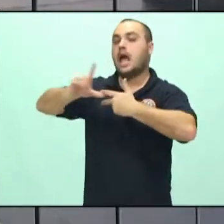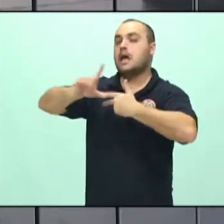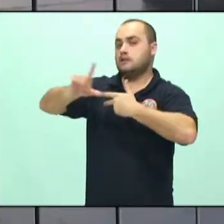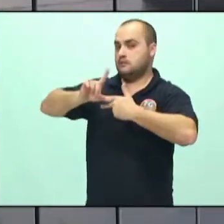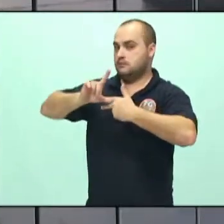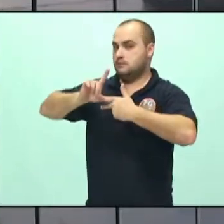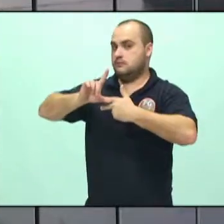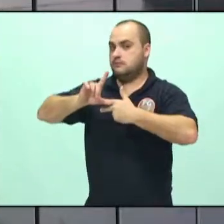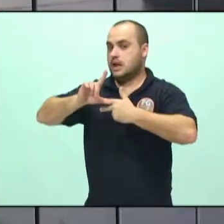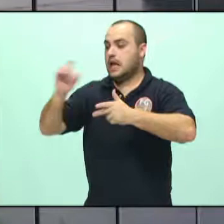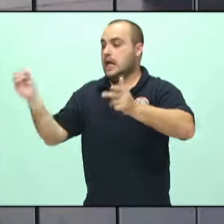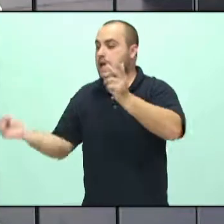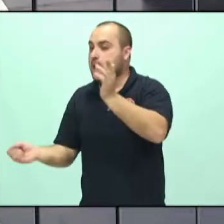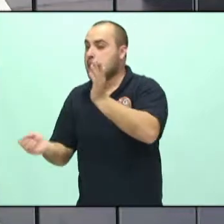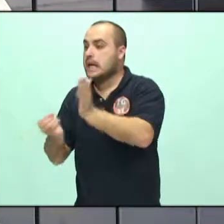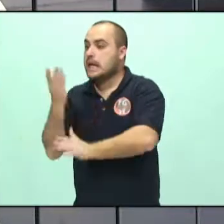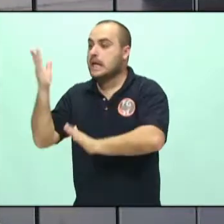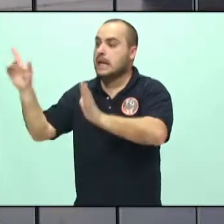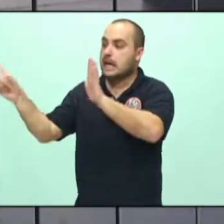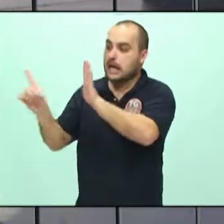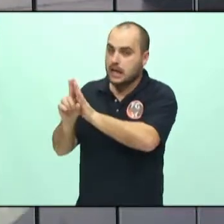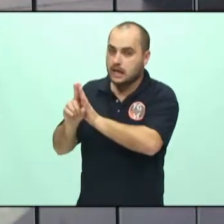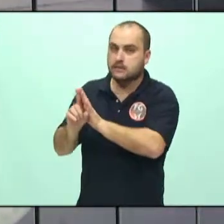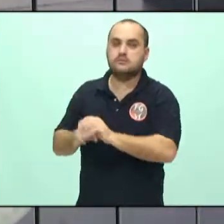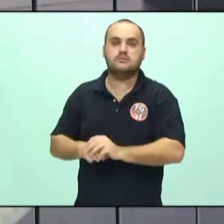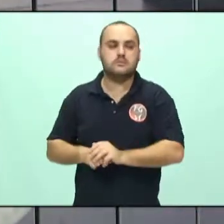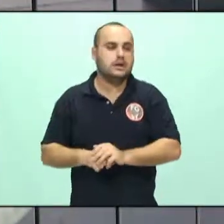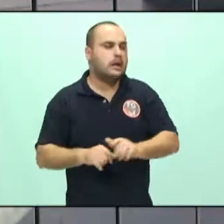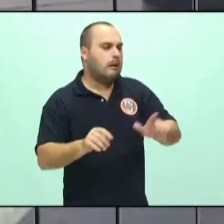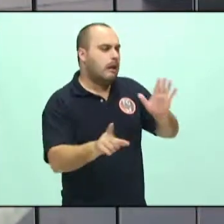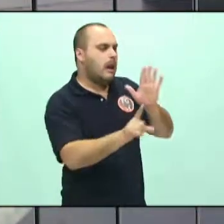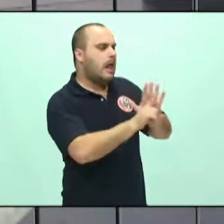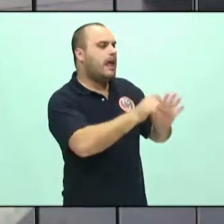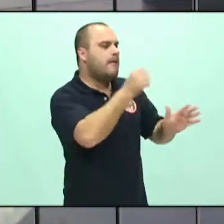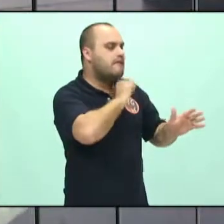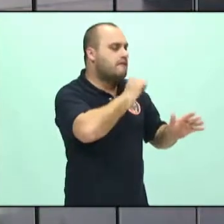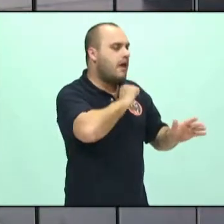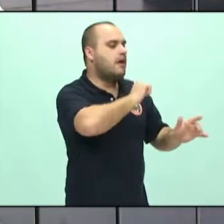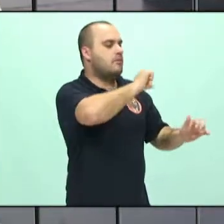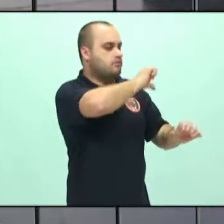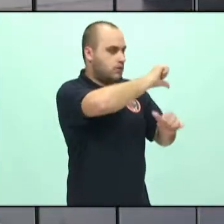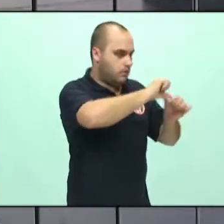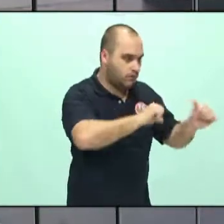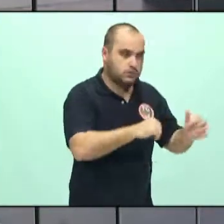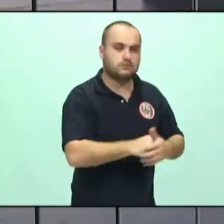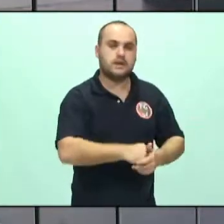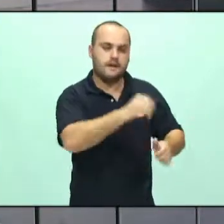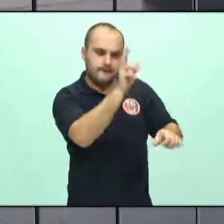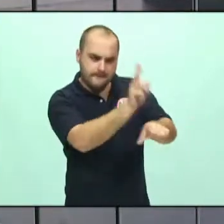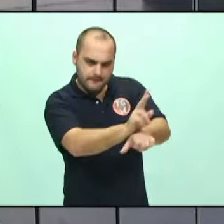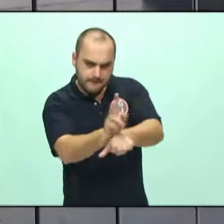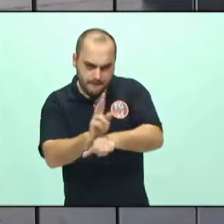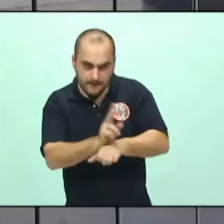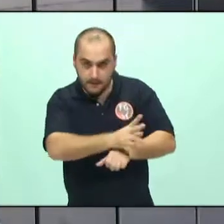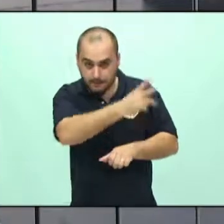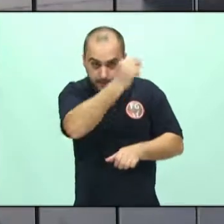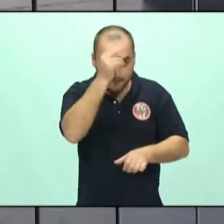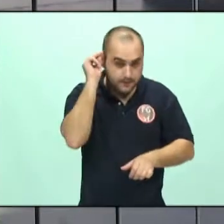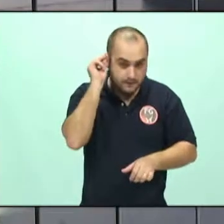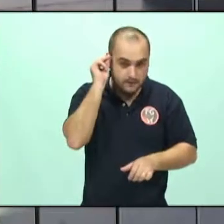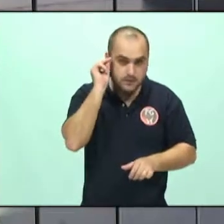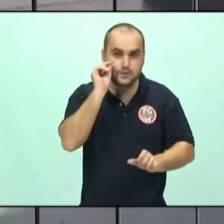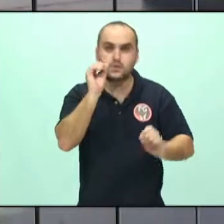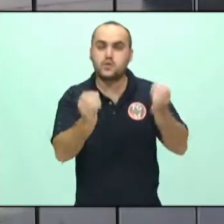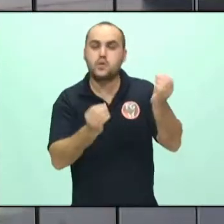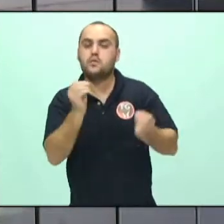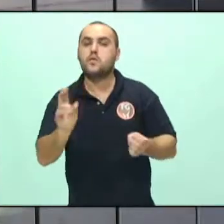Nós criamos leis municipais, aperfeiçoamos as leis municipais que já tem, fiscalizamos o prefeito como o prefeito utiliza o